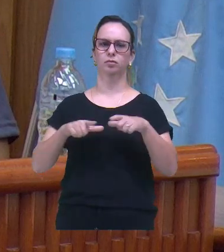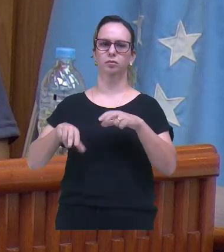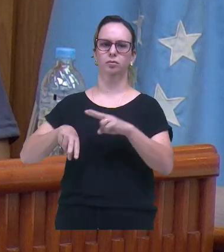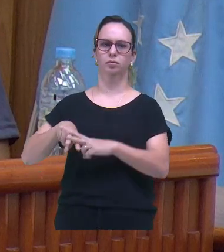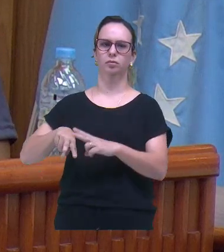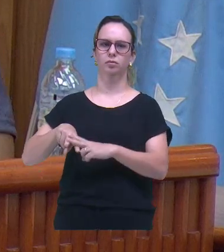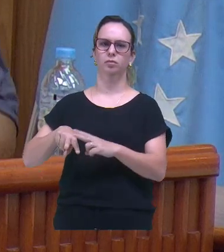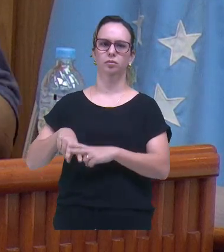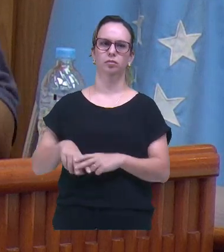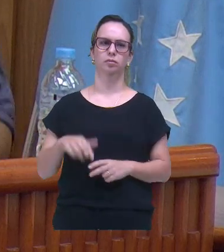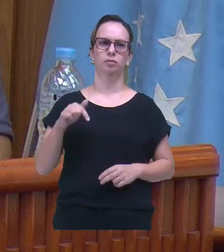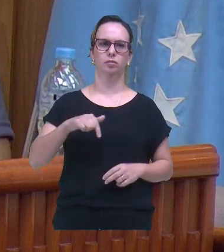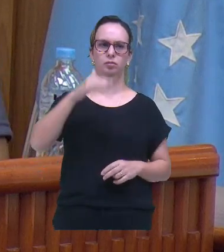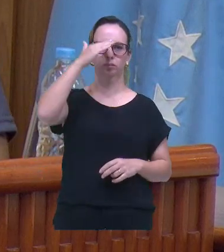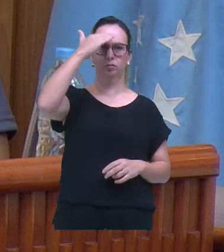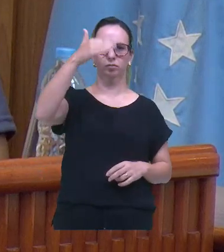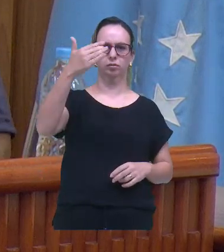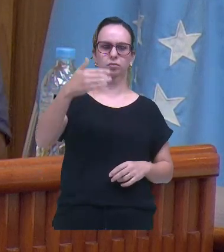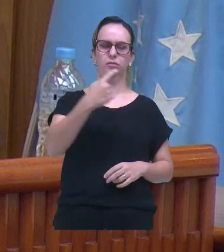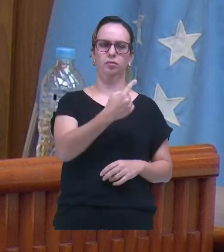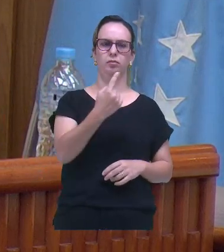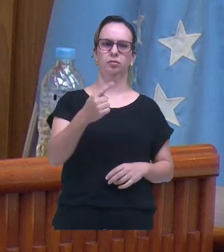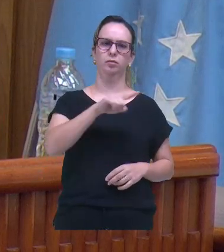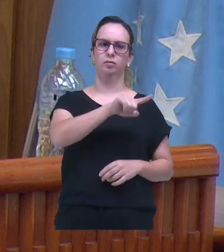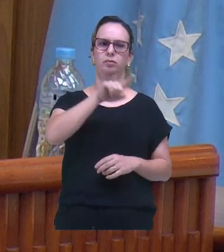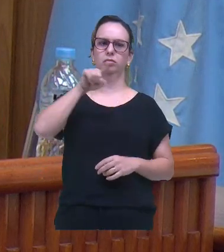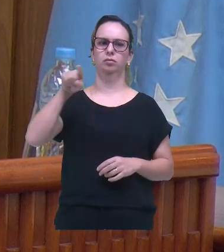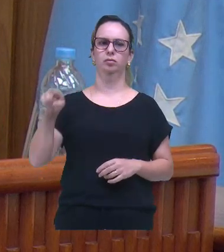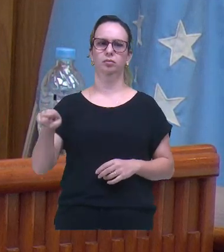a homenagem é para cada um de vocês.